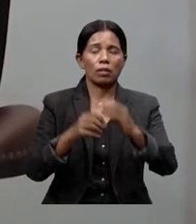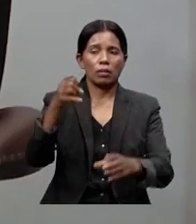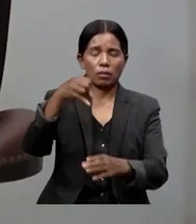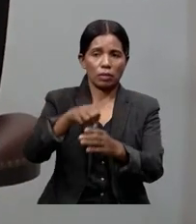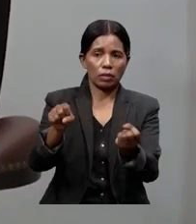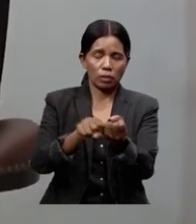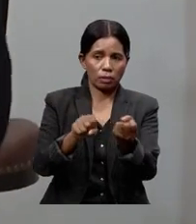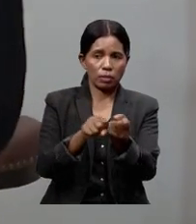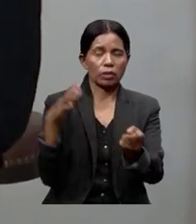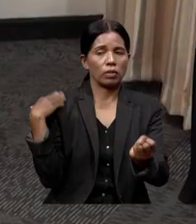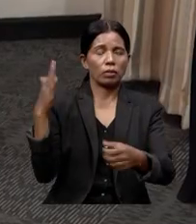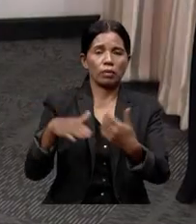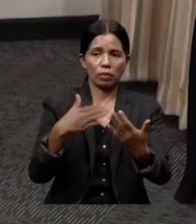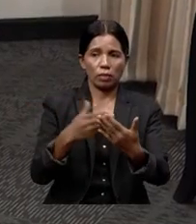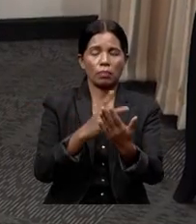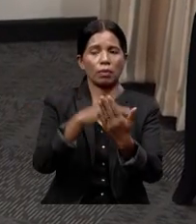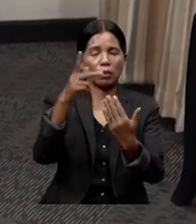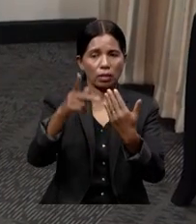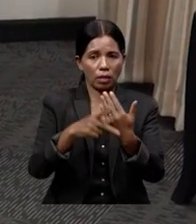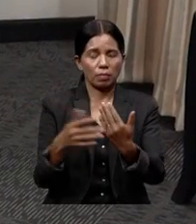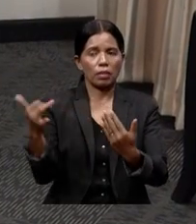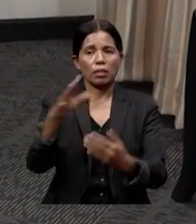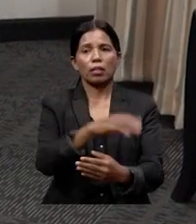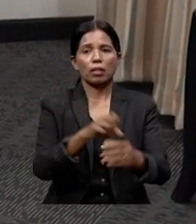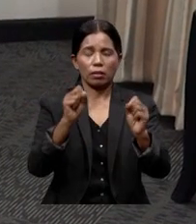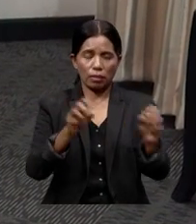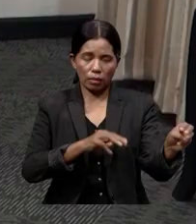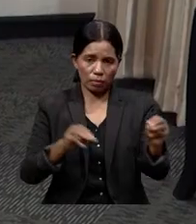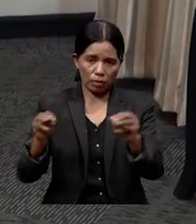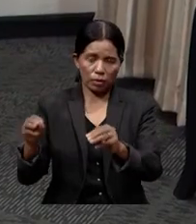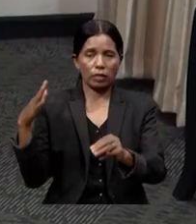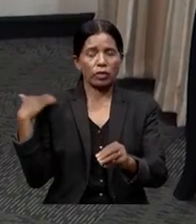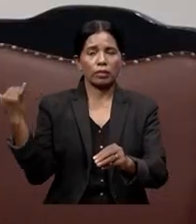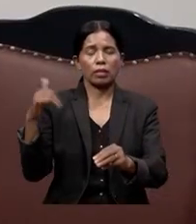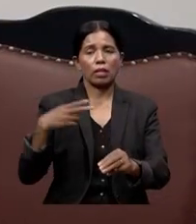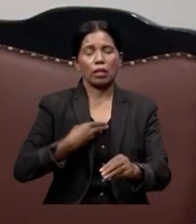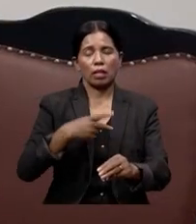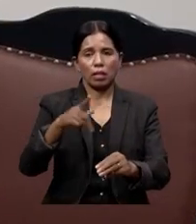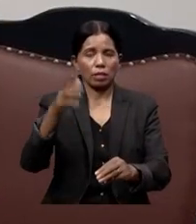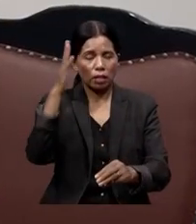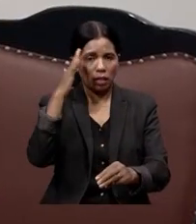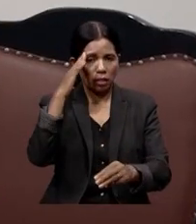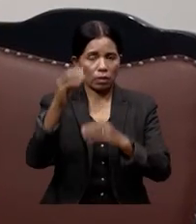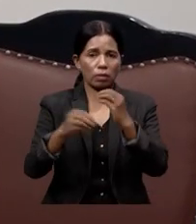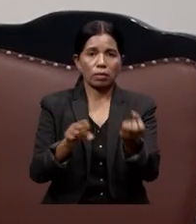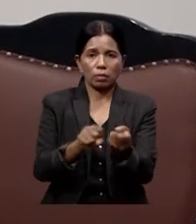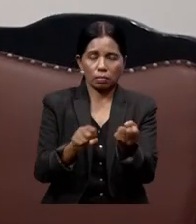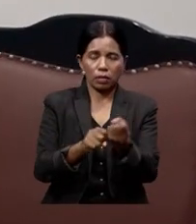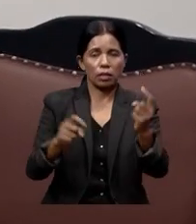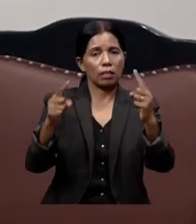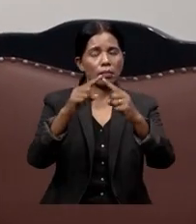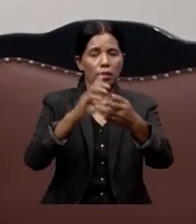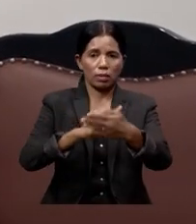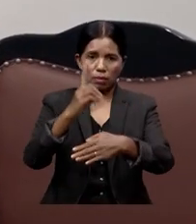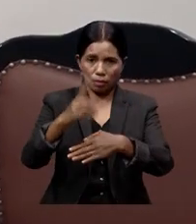suporta joven sira e programa sira ho temática oi-oin, hodi bele muda joven sir ne carácter no conhecimento hodi contribui bele desenvolvimento